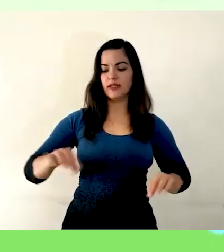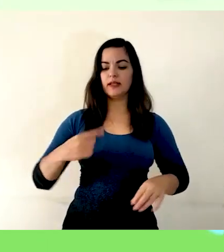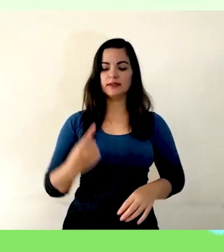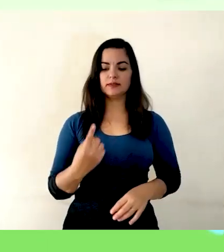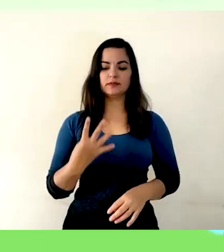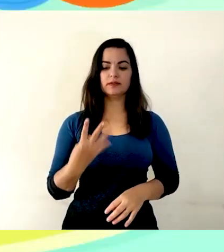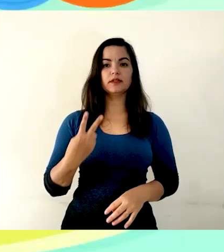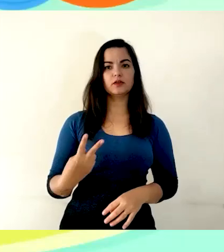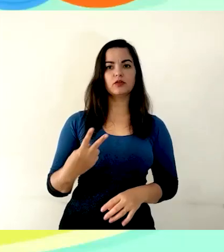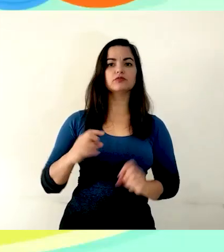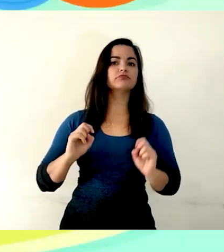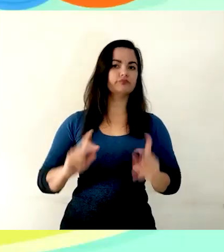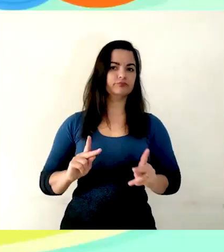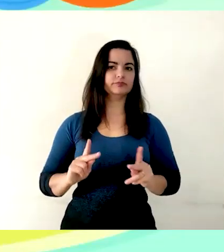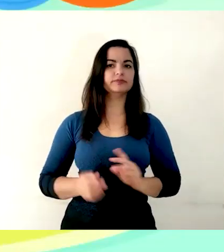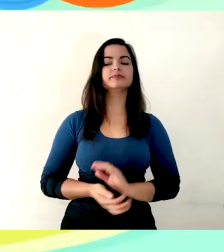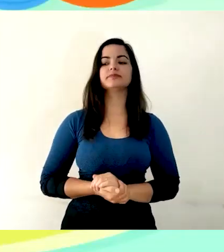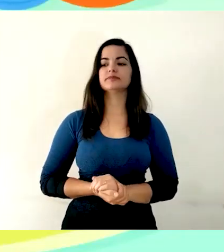Agora no tapete.